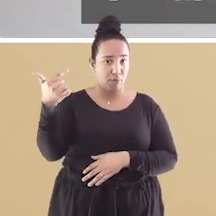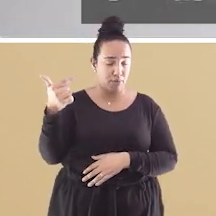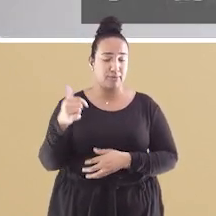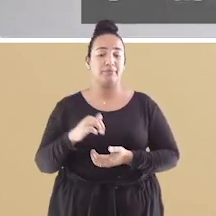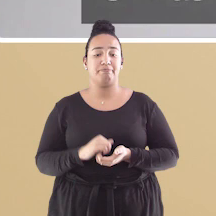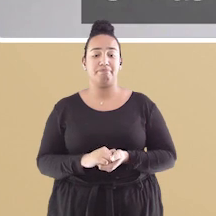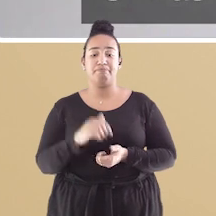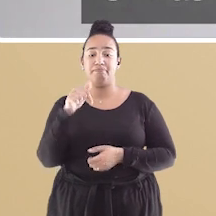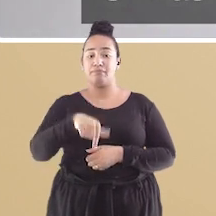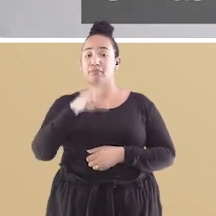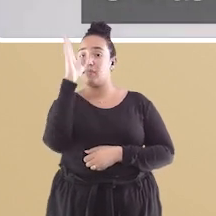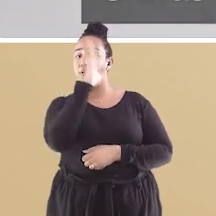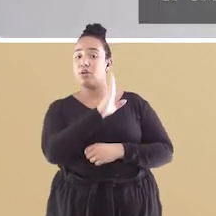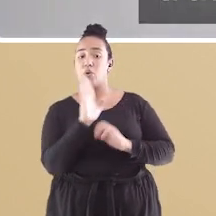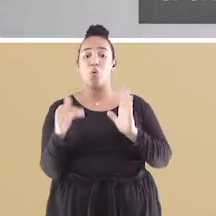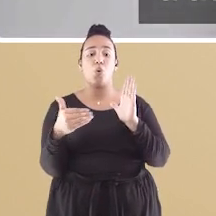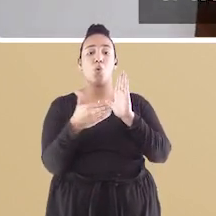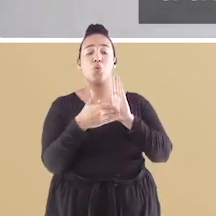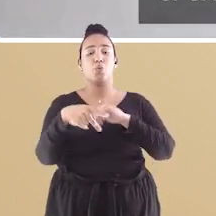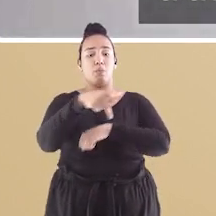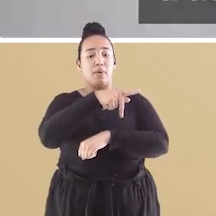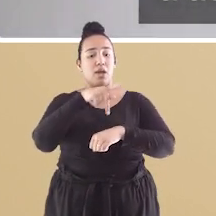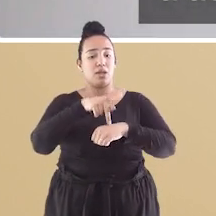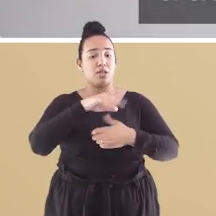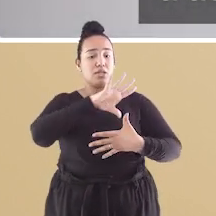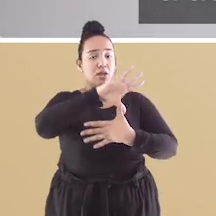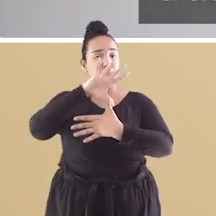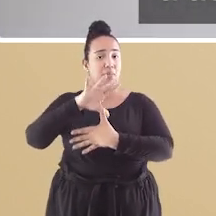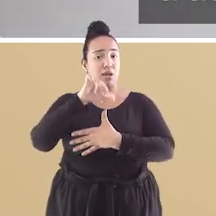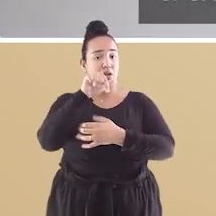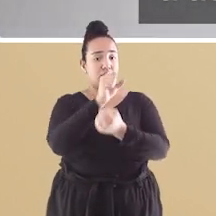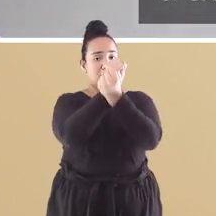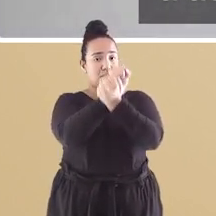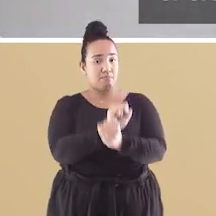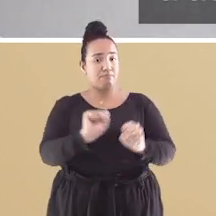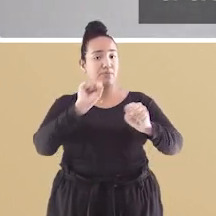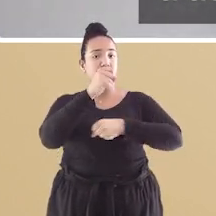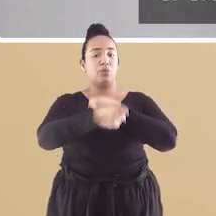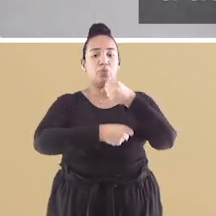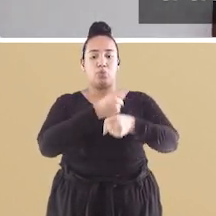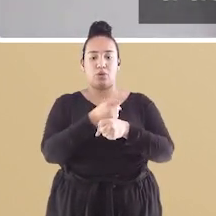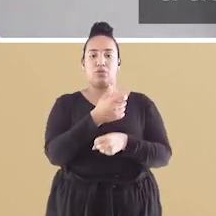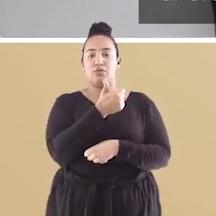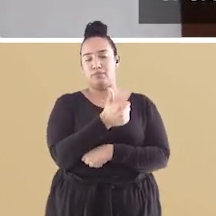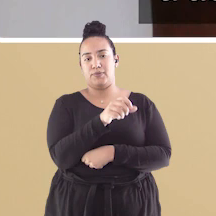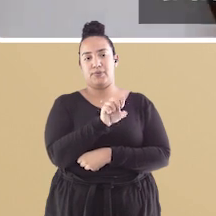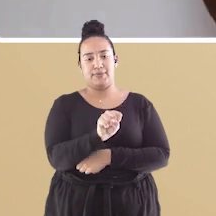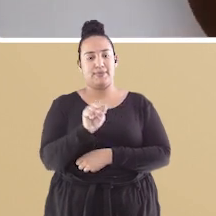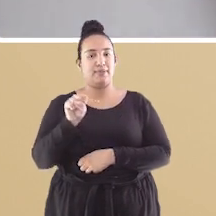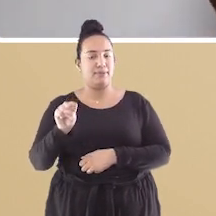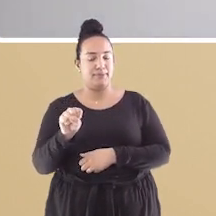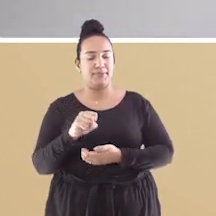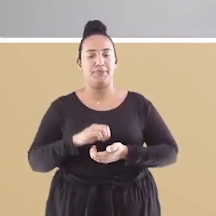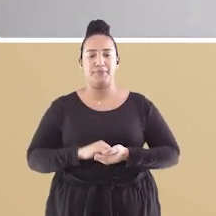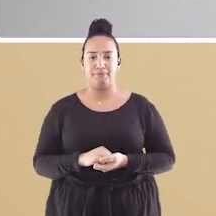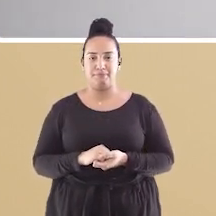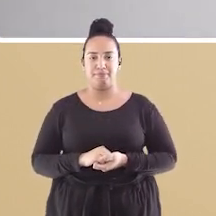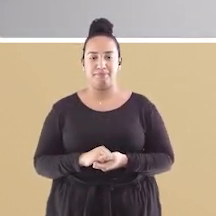O Brasil foi o último país nas Américas a abolir a escravidão em 1888.